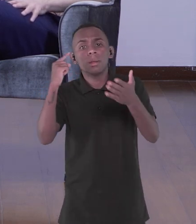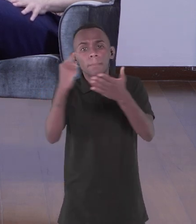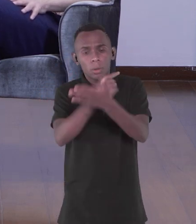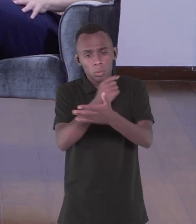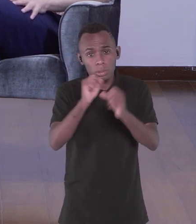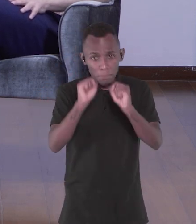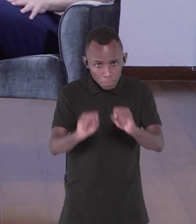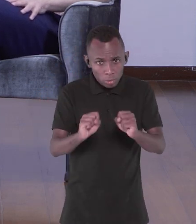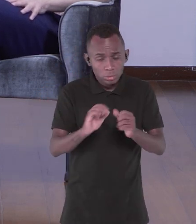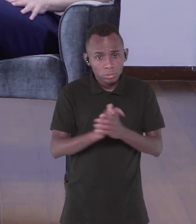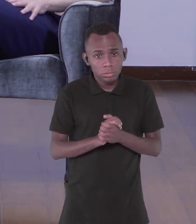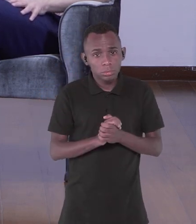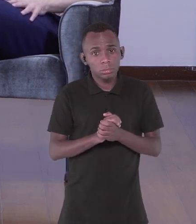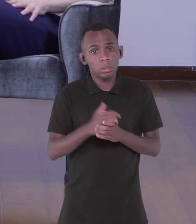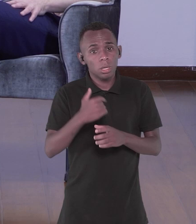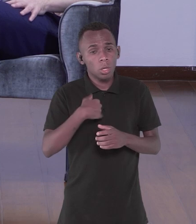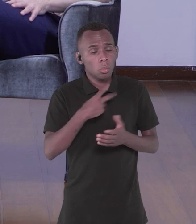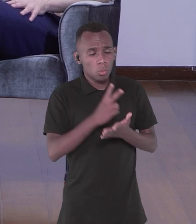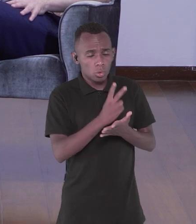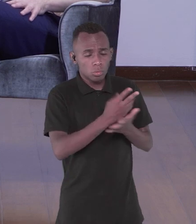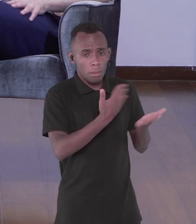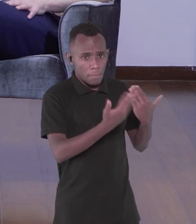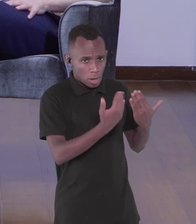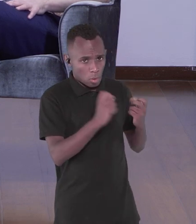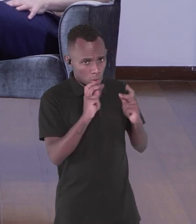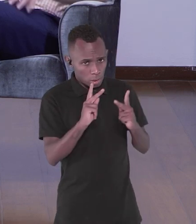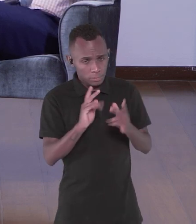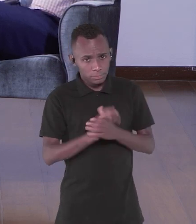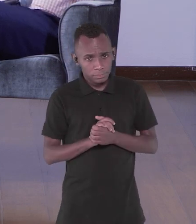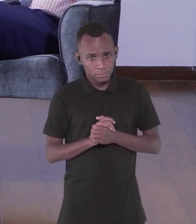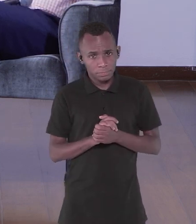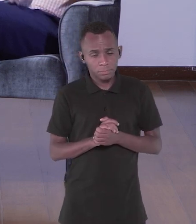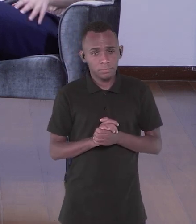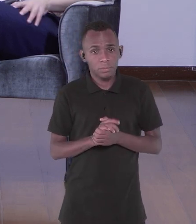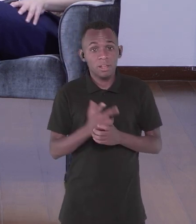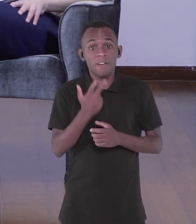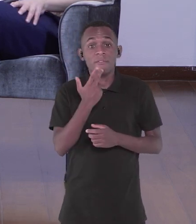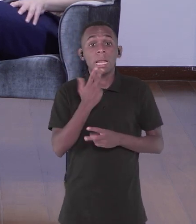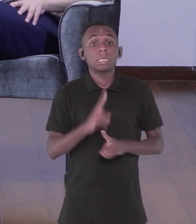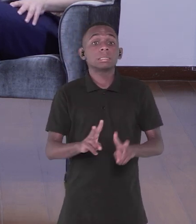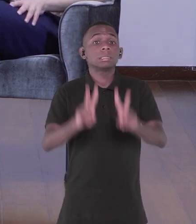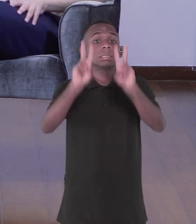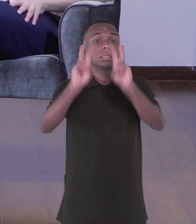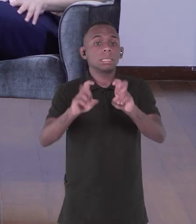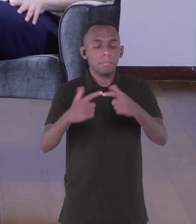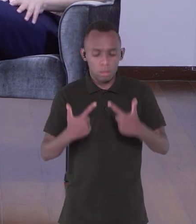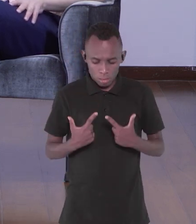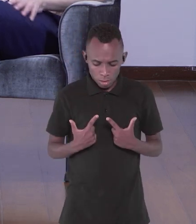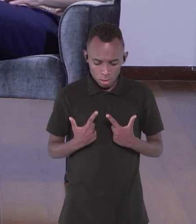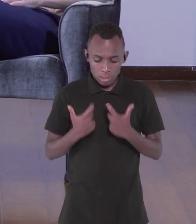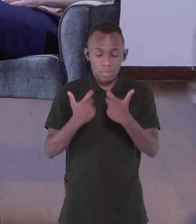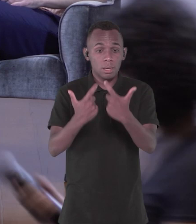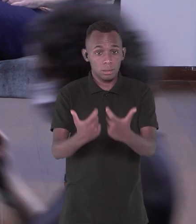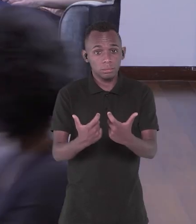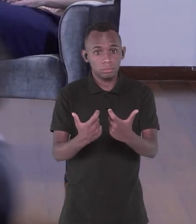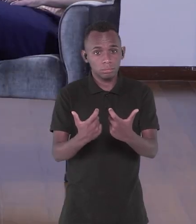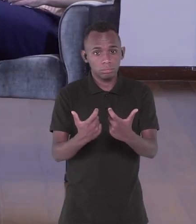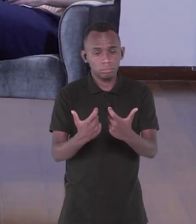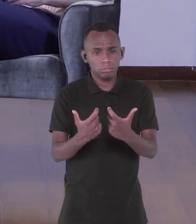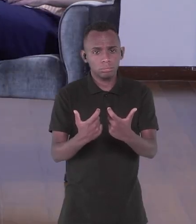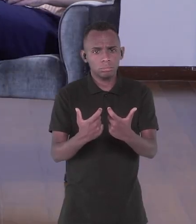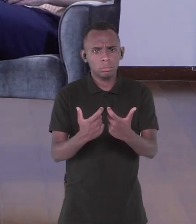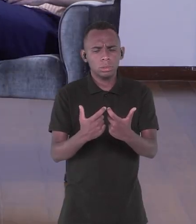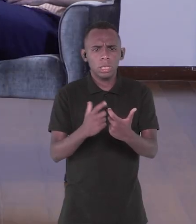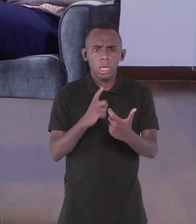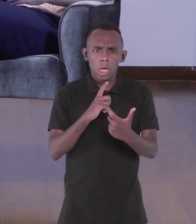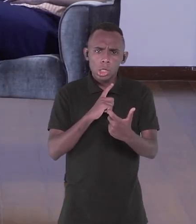fazendo. Enquanto isso, eu vou perguntando, tá bom? Vamos falar da guerra um pouquinho? Podemos. Havia algum